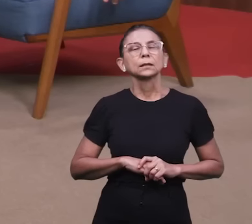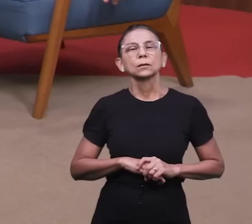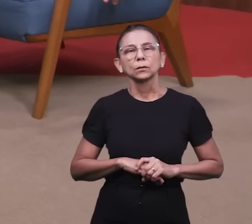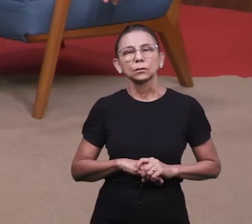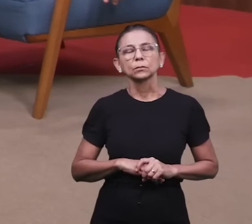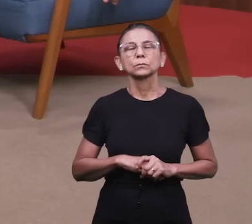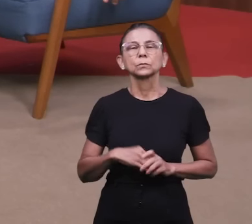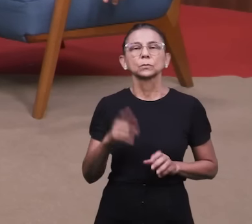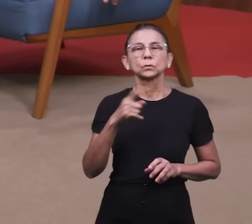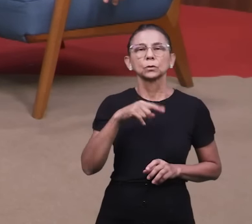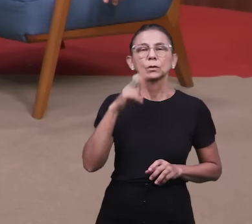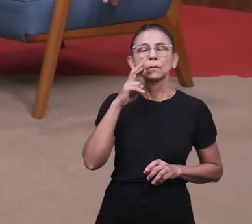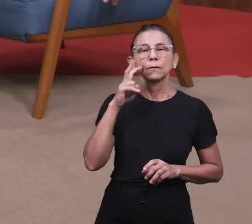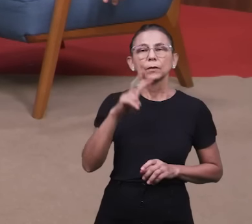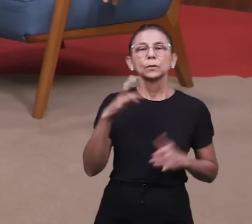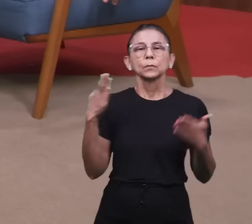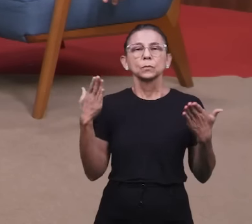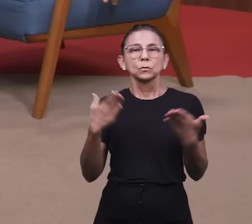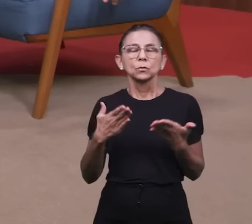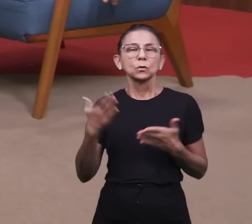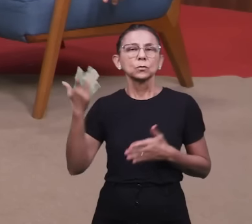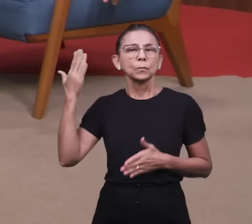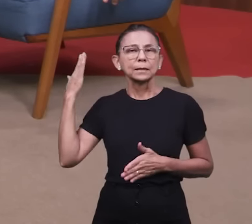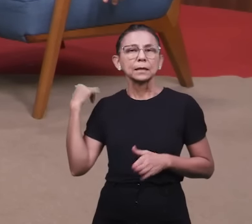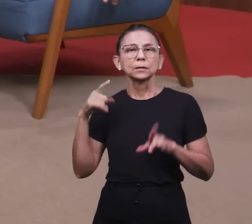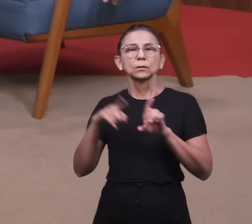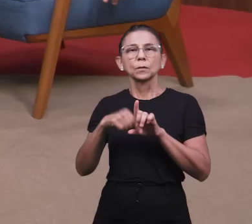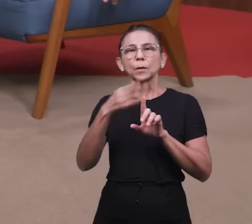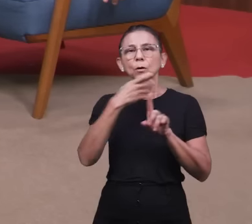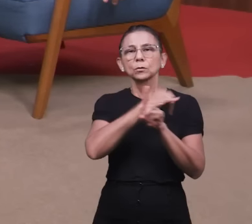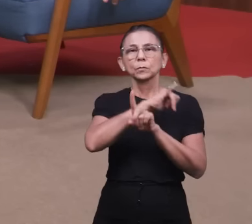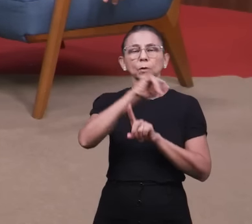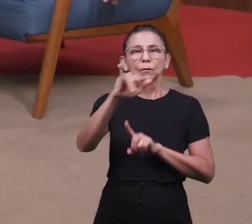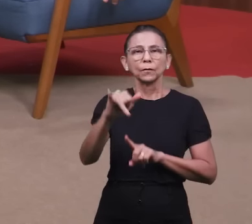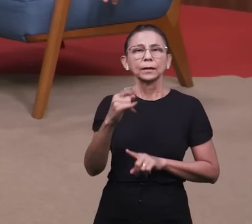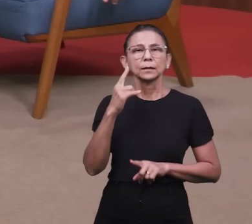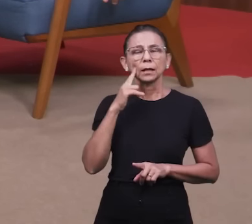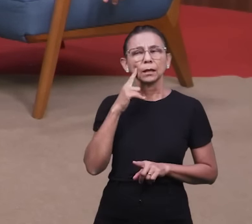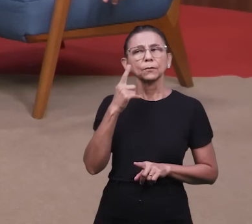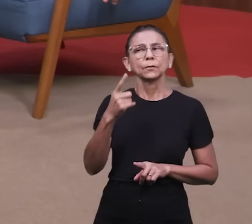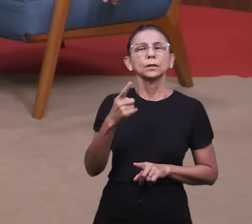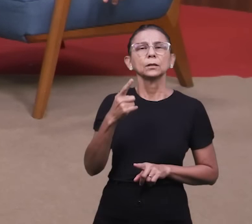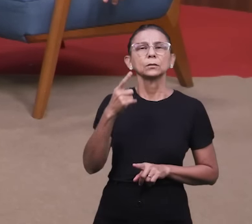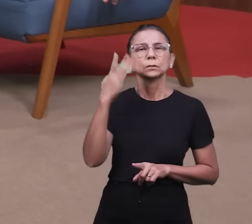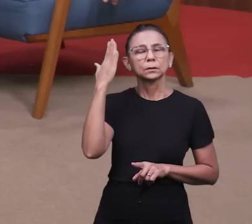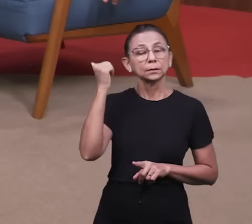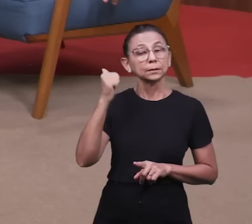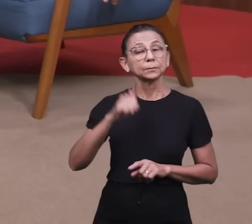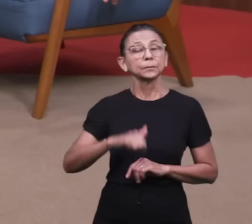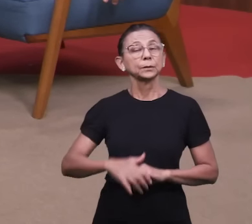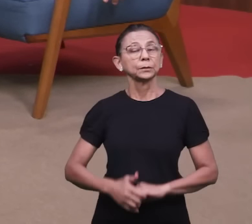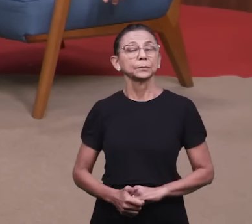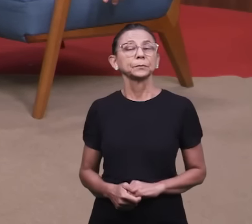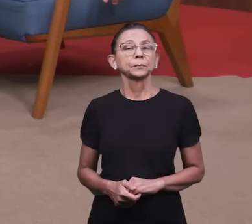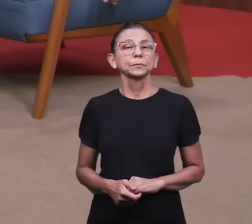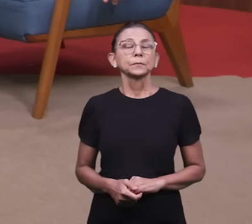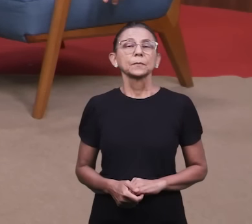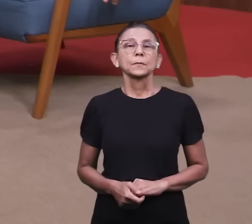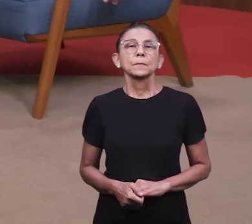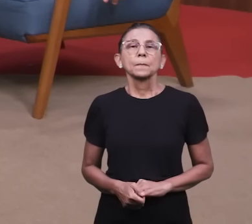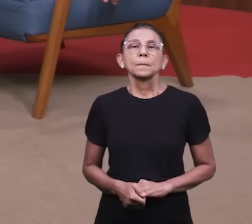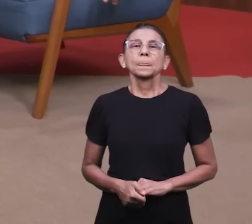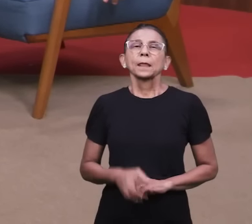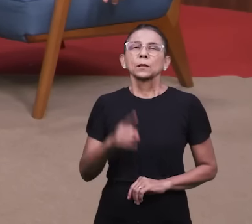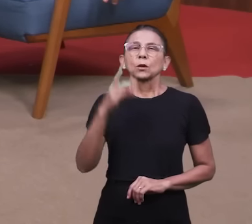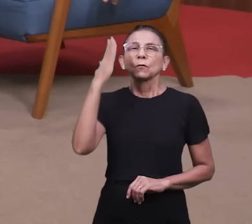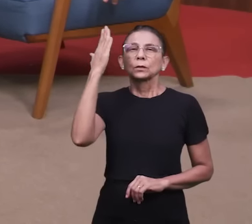então é importante você saber da onde você saiu né que é esse projeto Onde você está e muito melhor para